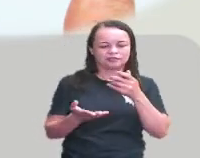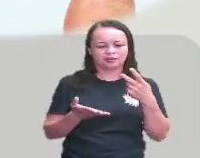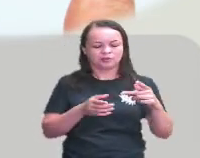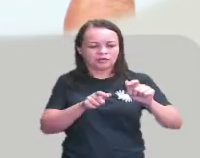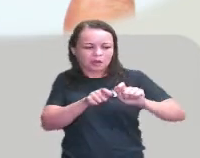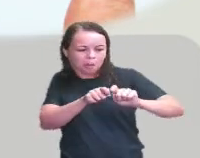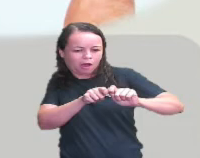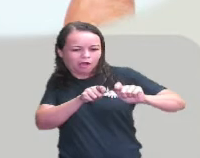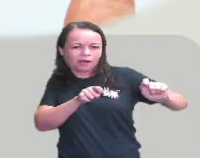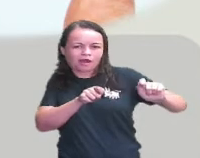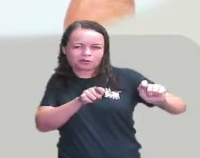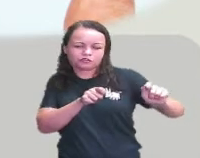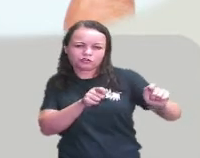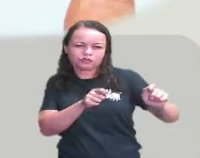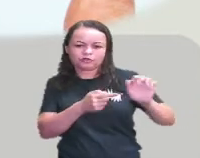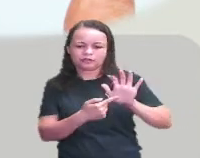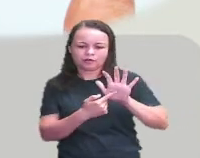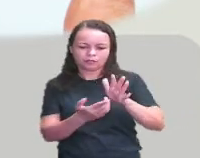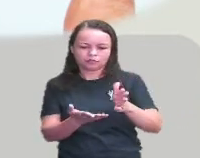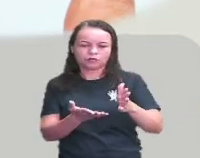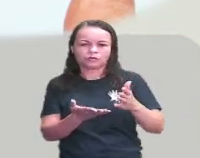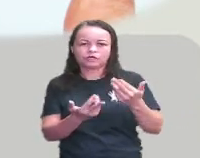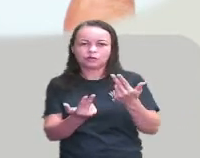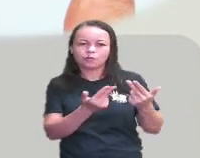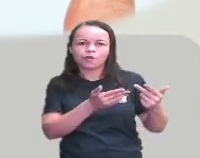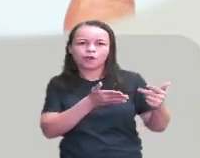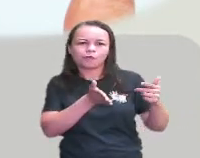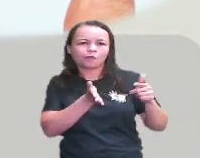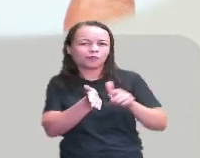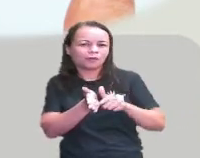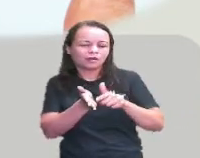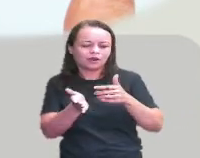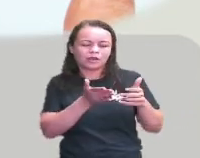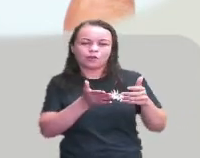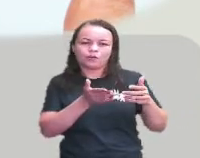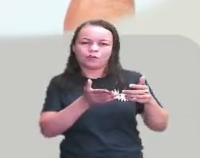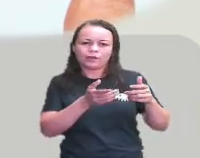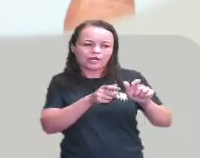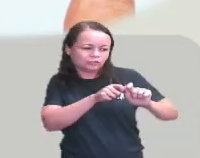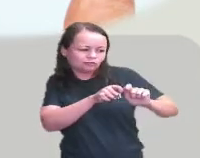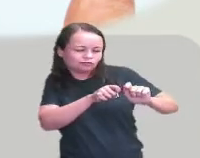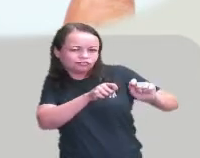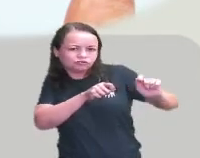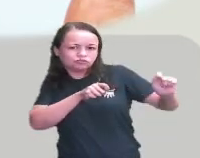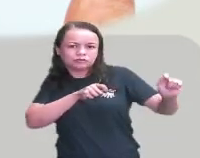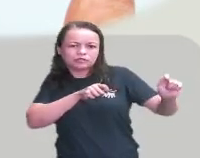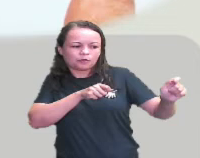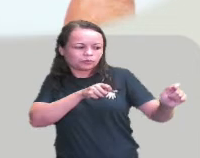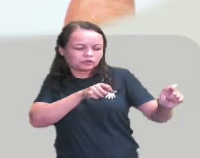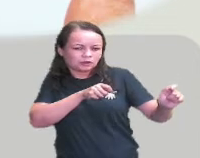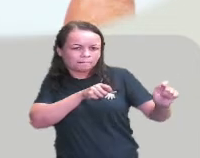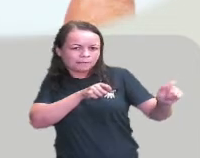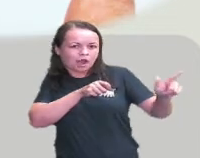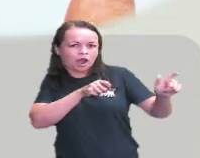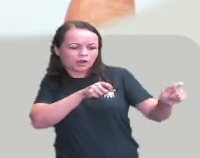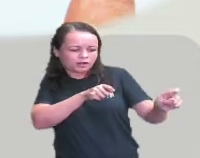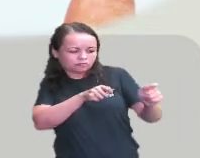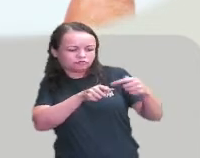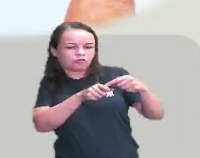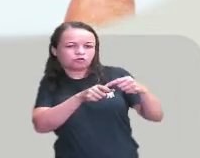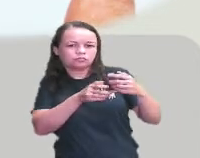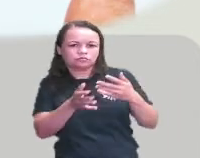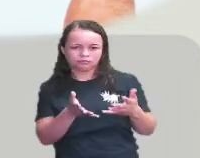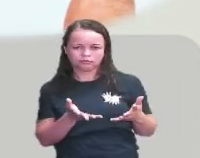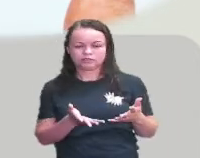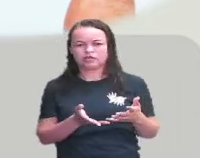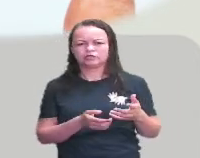elástico para papel, ele estira. Ao soltá-lo, ele volta à sua forma original. A gente vê isso no